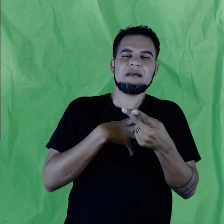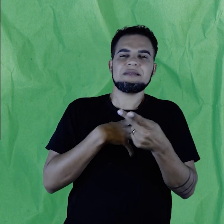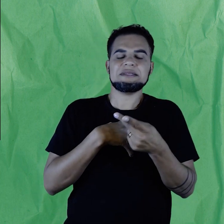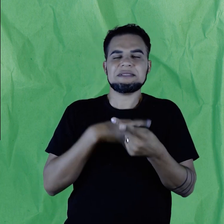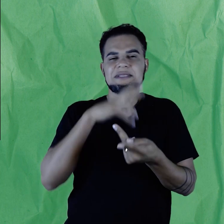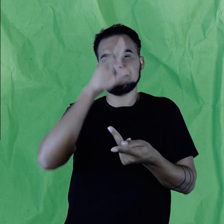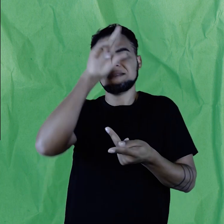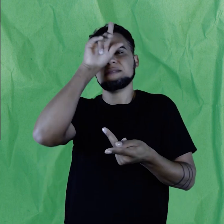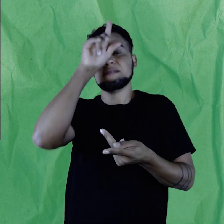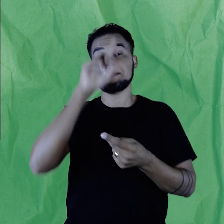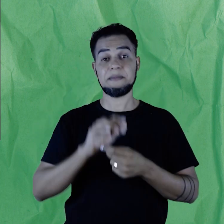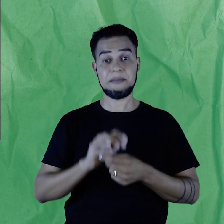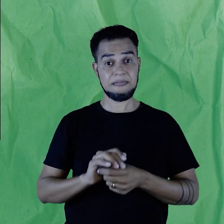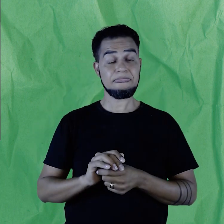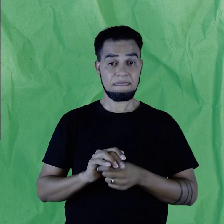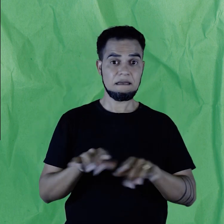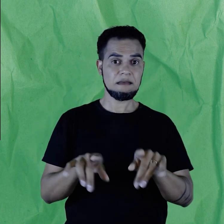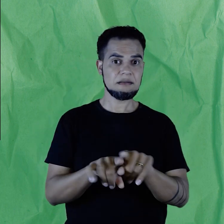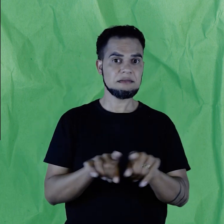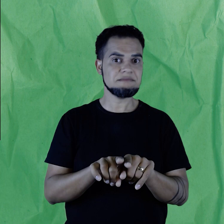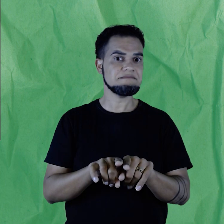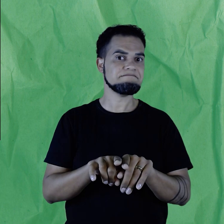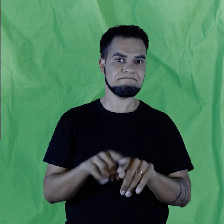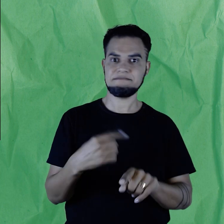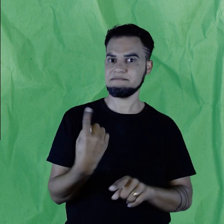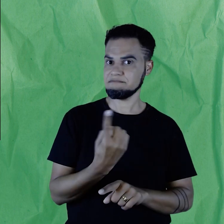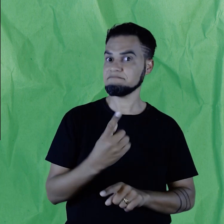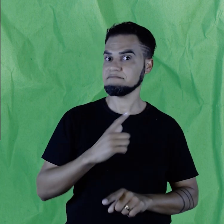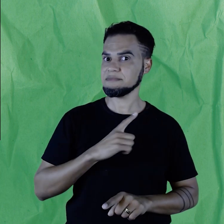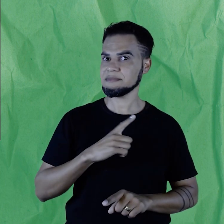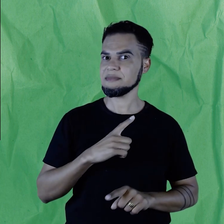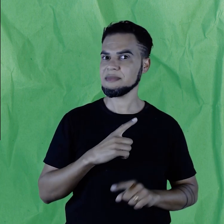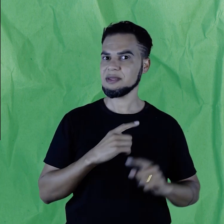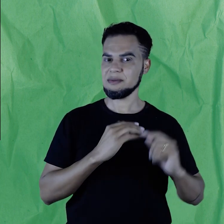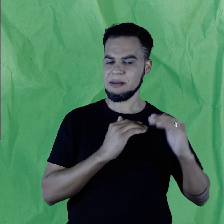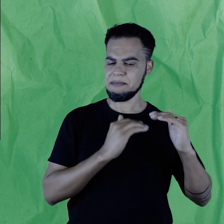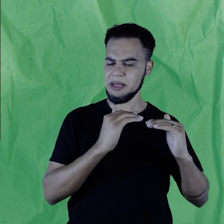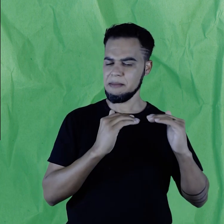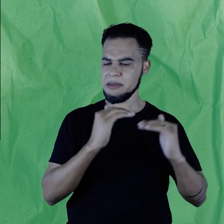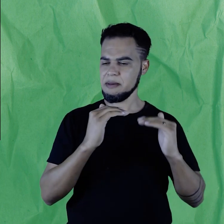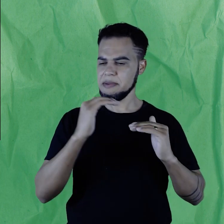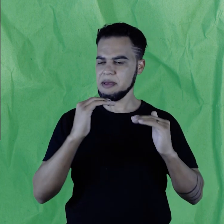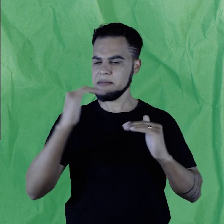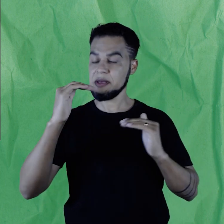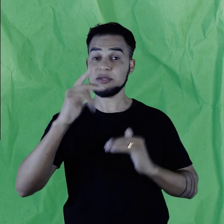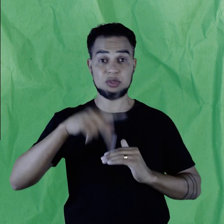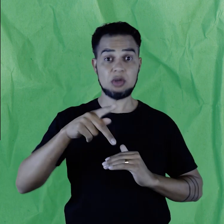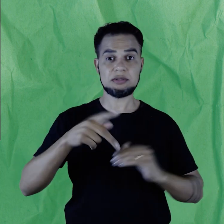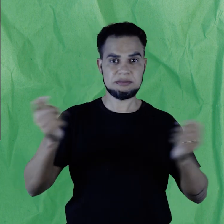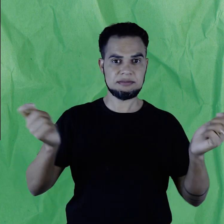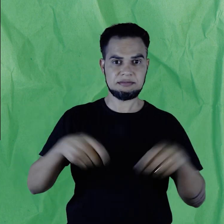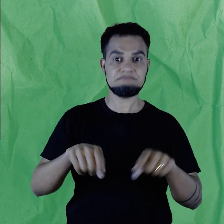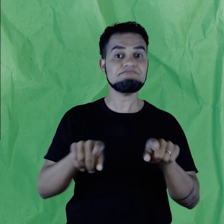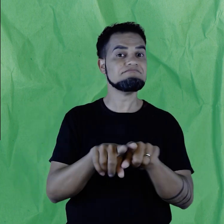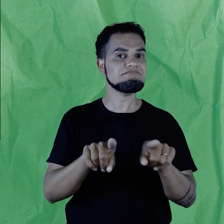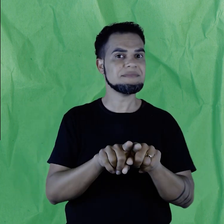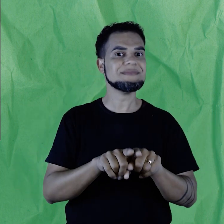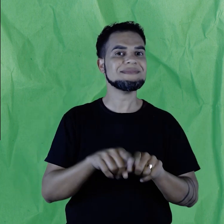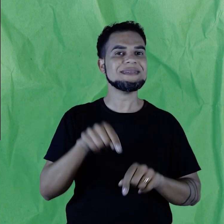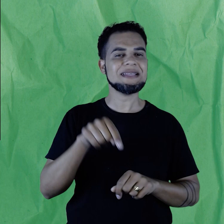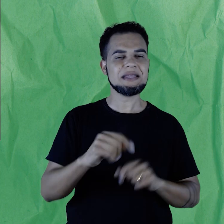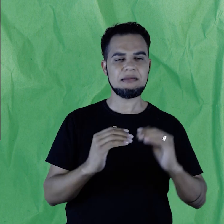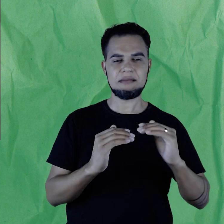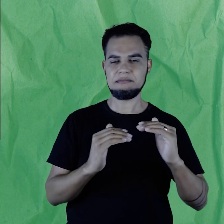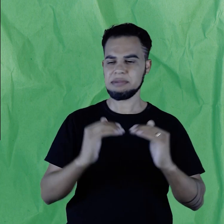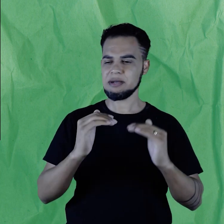inadequada, de forma errada. Da mesma forma que nós temos uma gradação das notas na competência, nós temos também